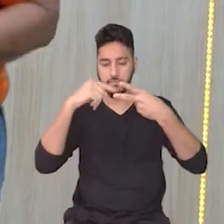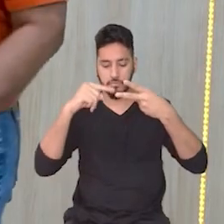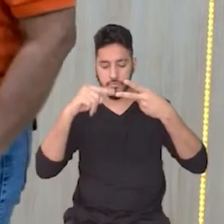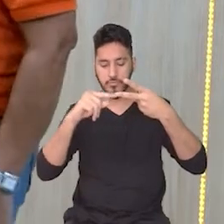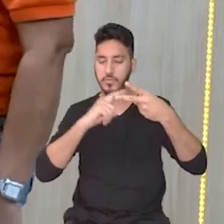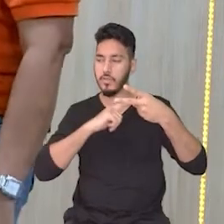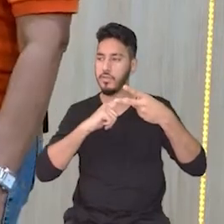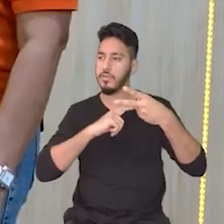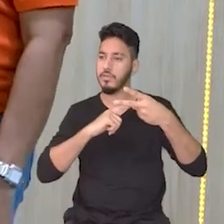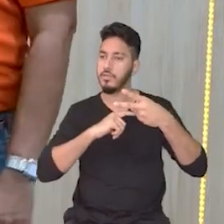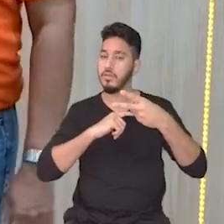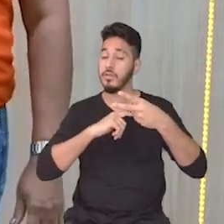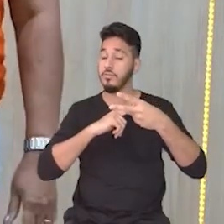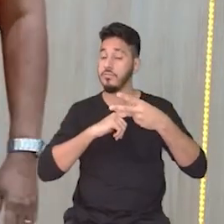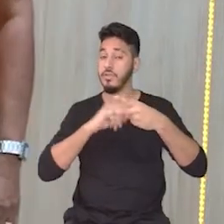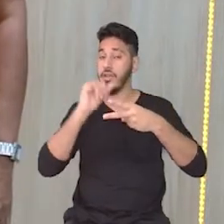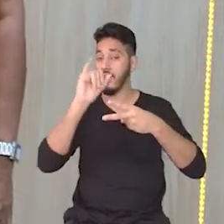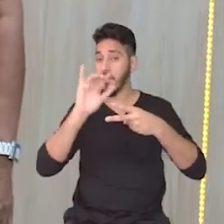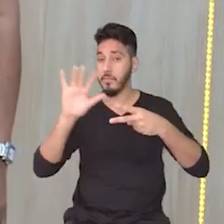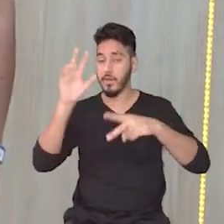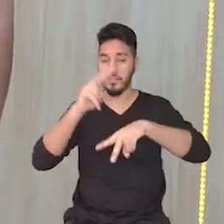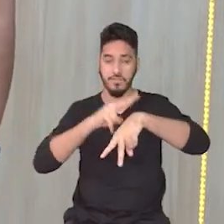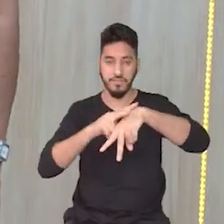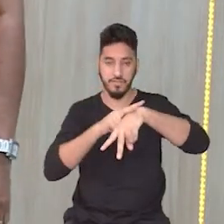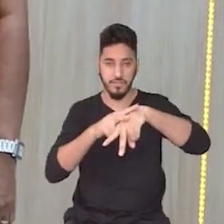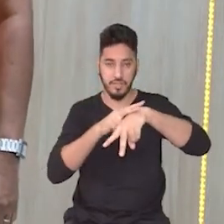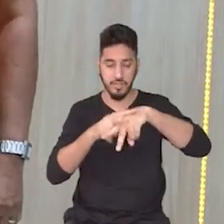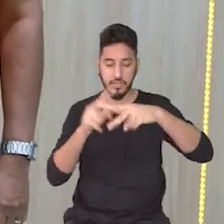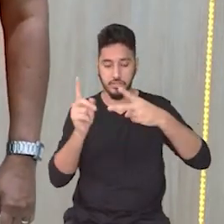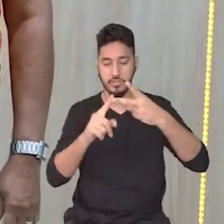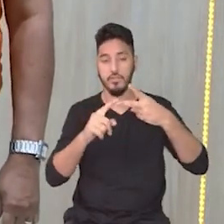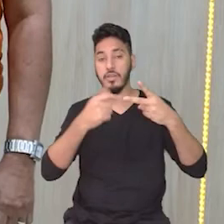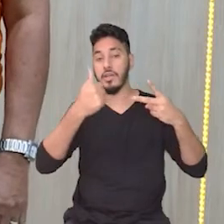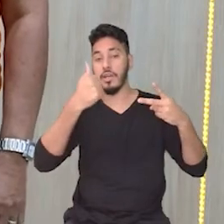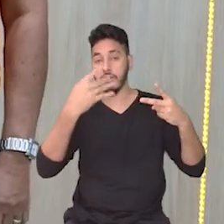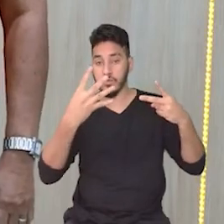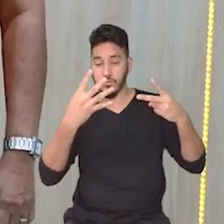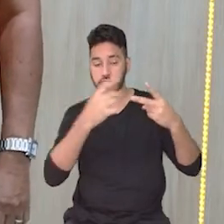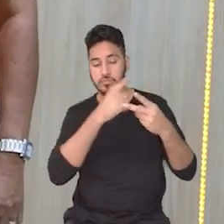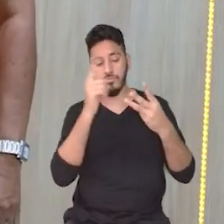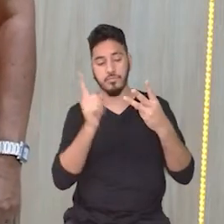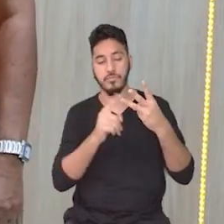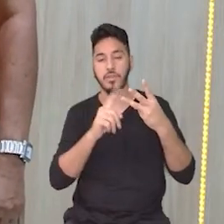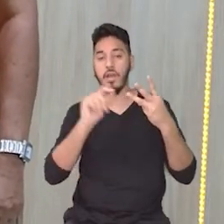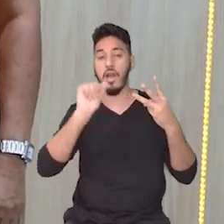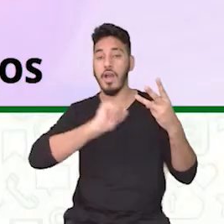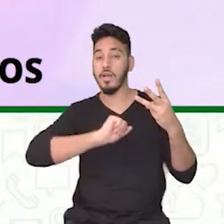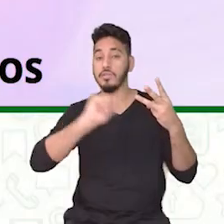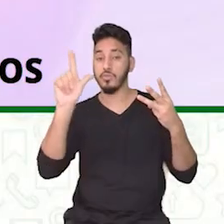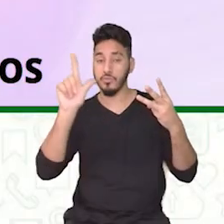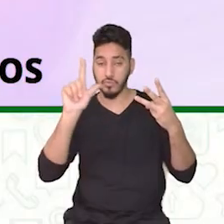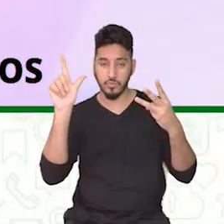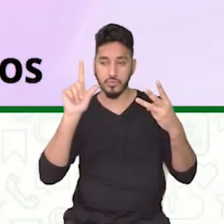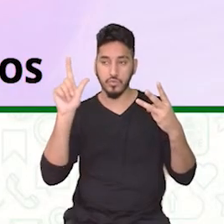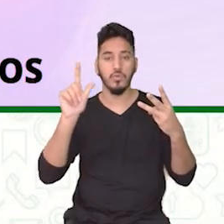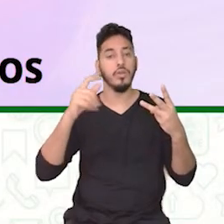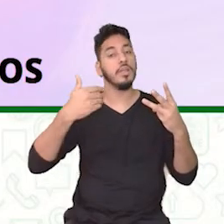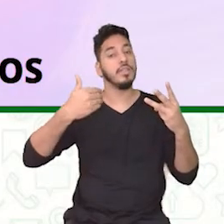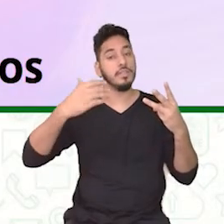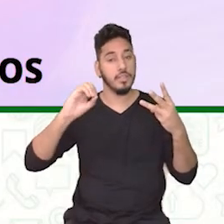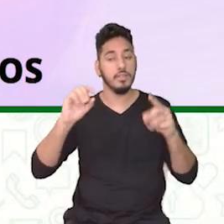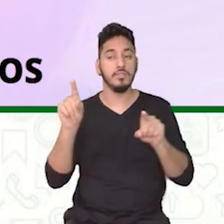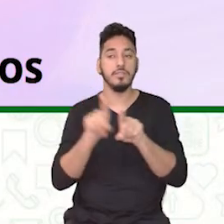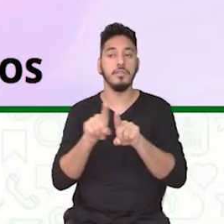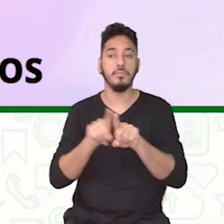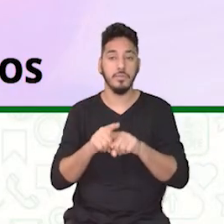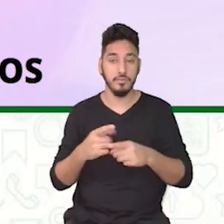Tenho que a figura verde deu 14 centímetros e a outra figura mais 10